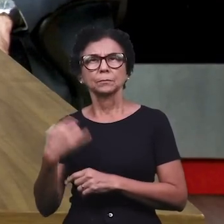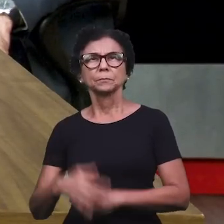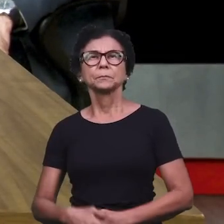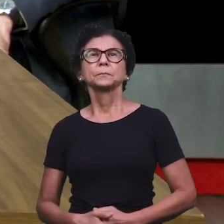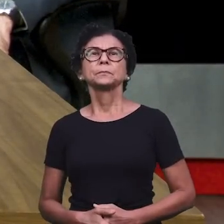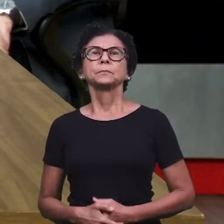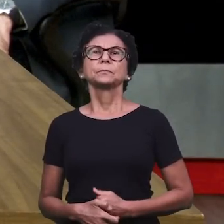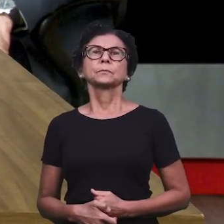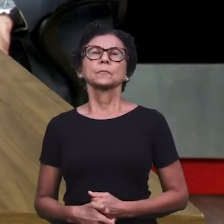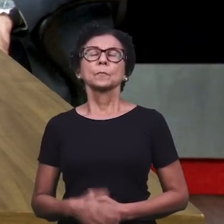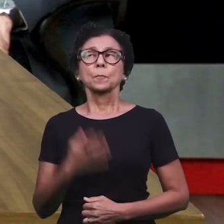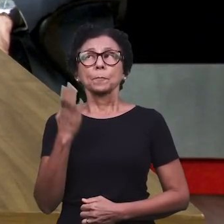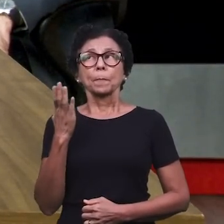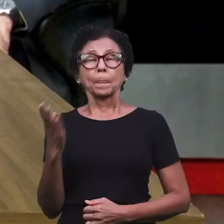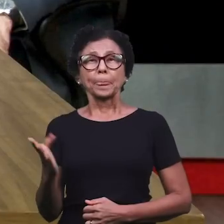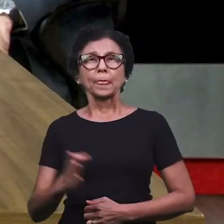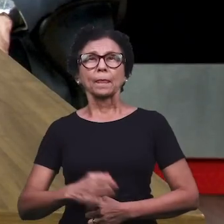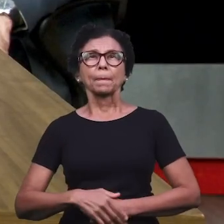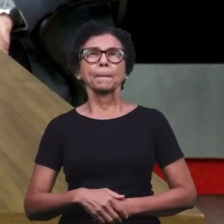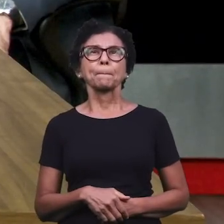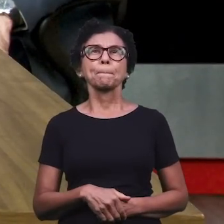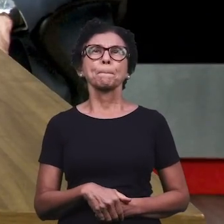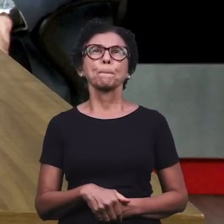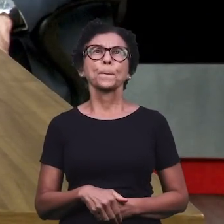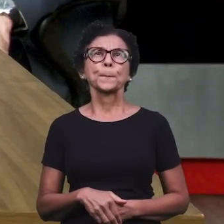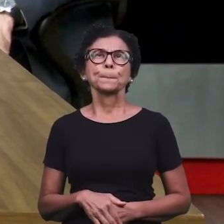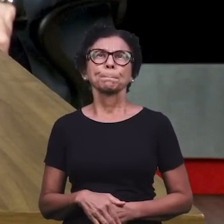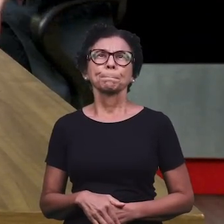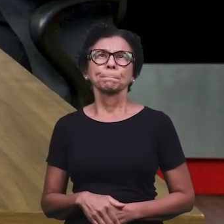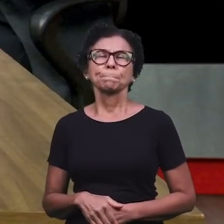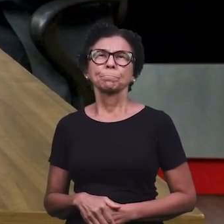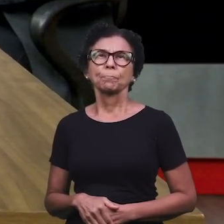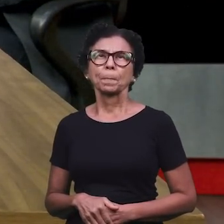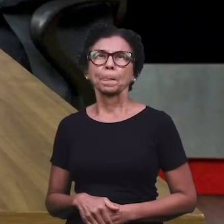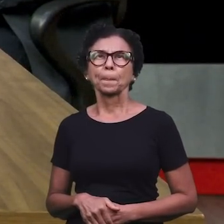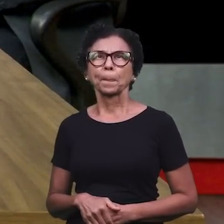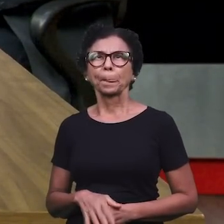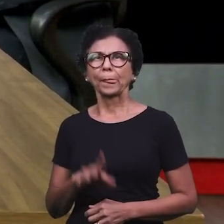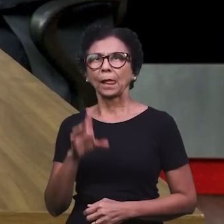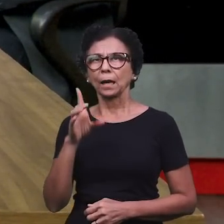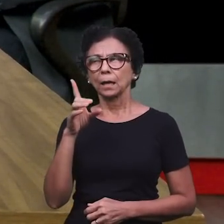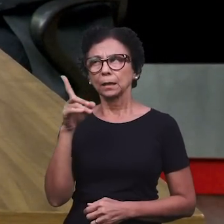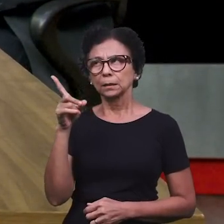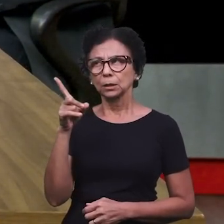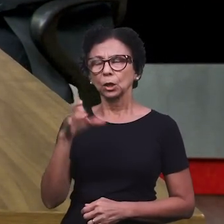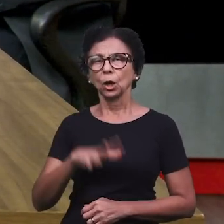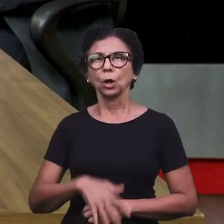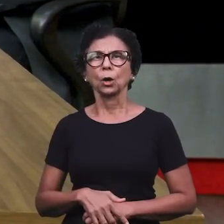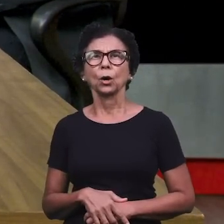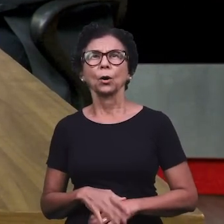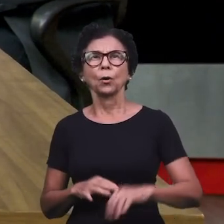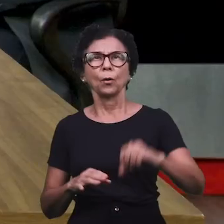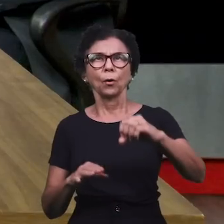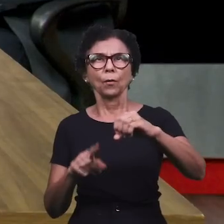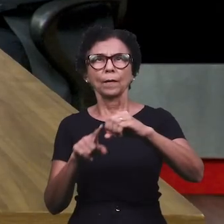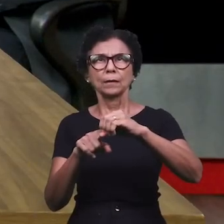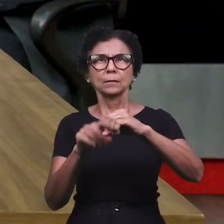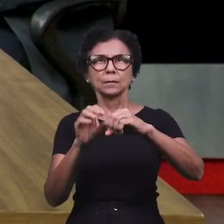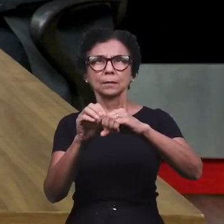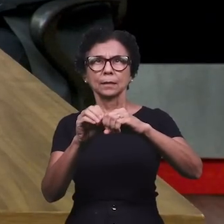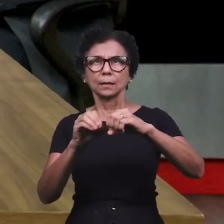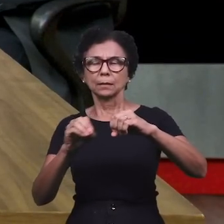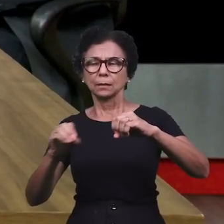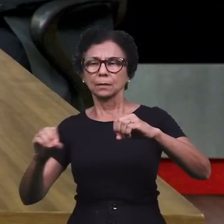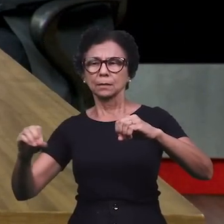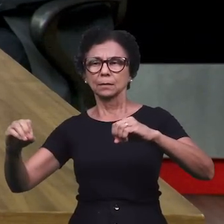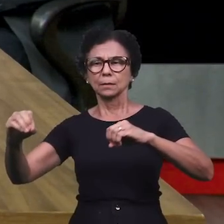por gentileza. Aqui, olha, eu dei o start com as estrelas no lugar. Pode voltar. Deu start, com as estrelas no lugar,